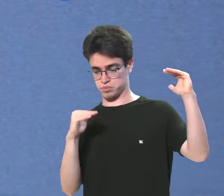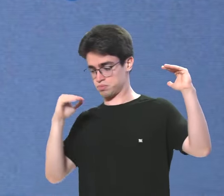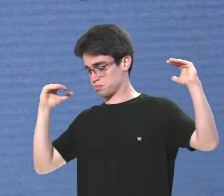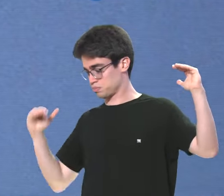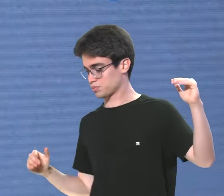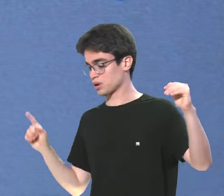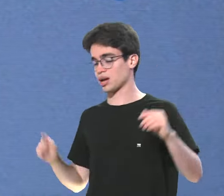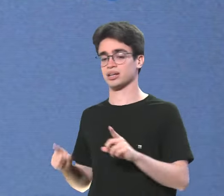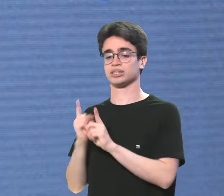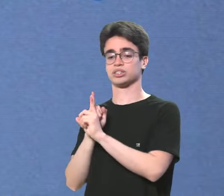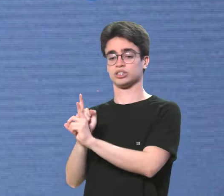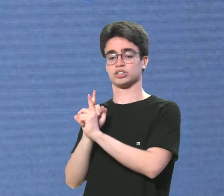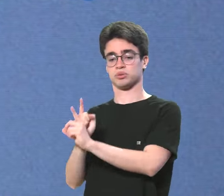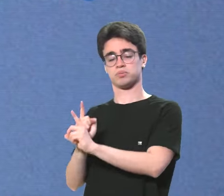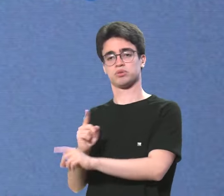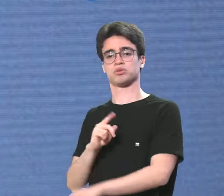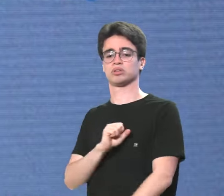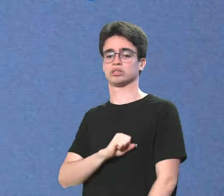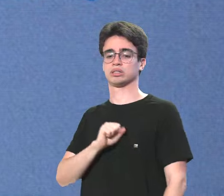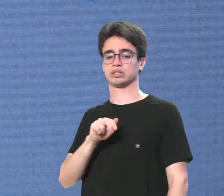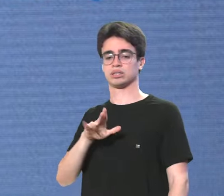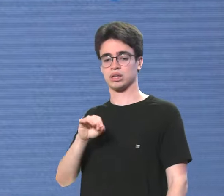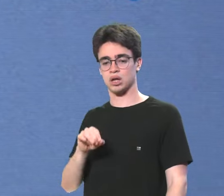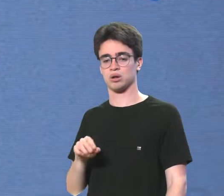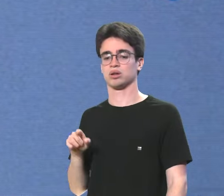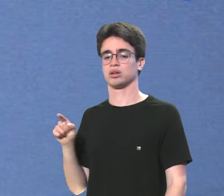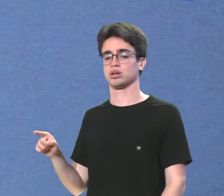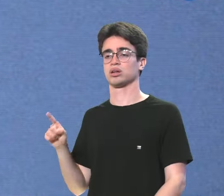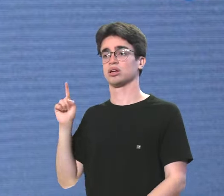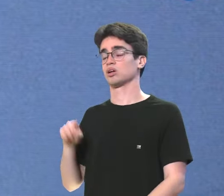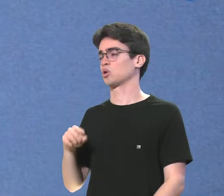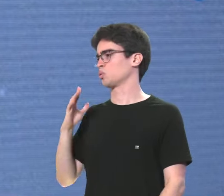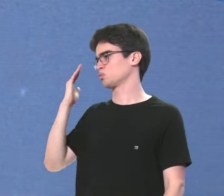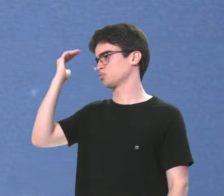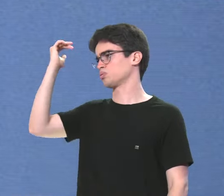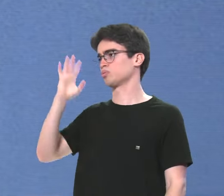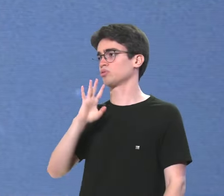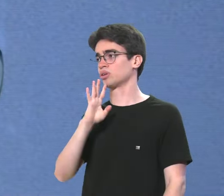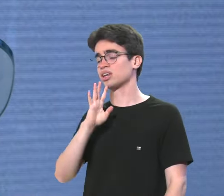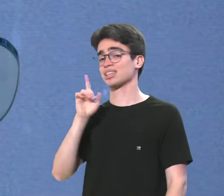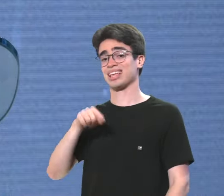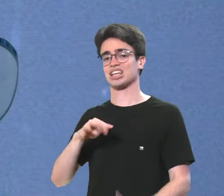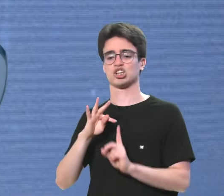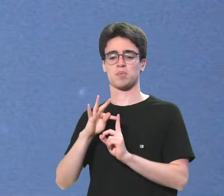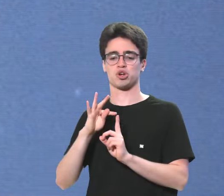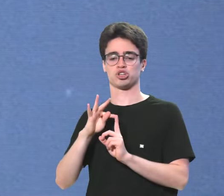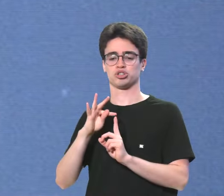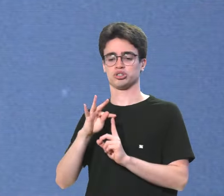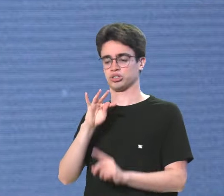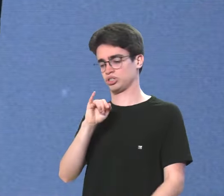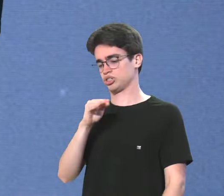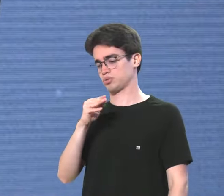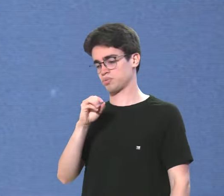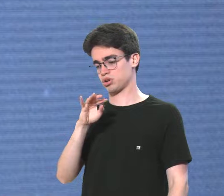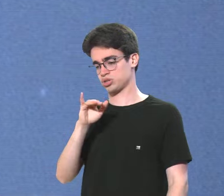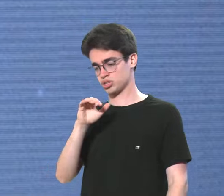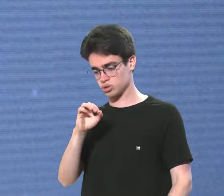o nome muito icônico de um discípulo de Saulo é Timóteo você ler mais para frente vai aparecer o nome dele